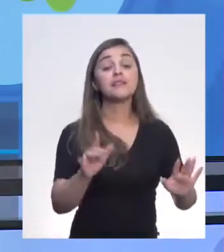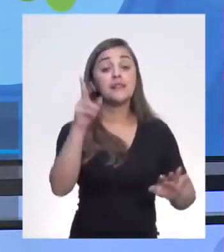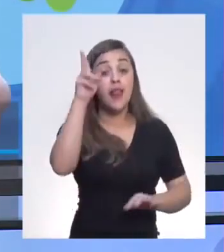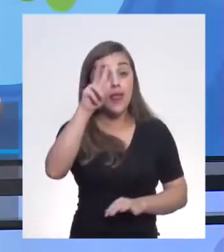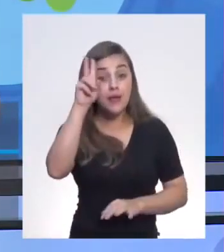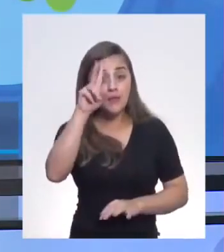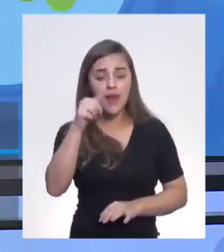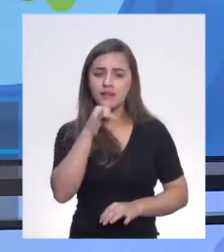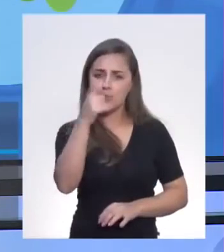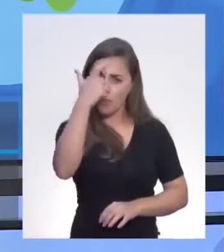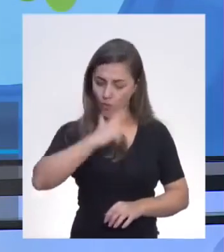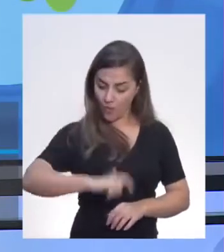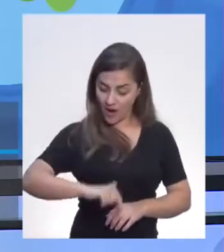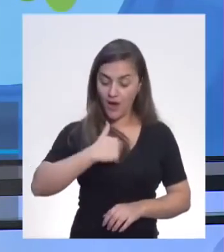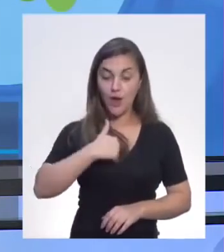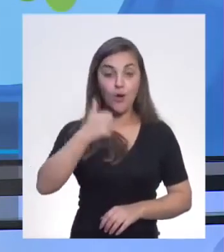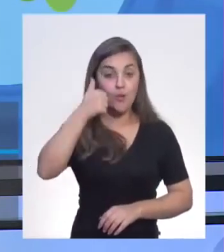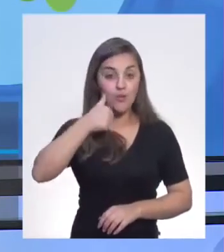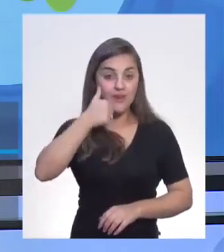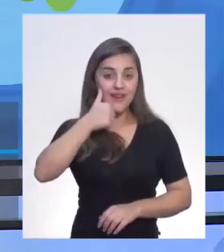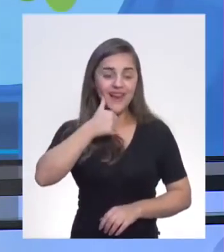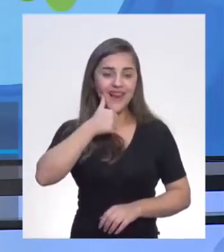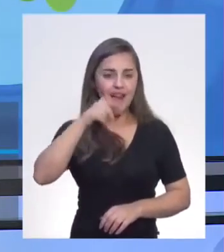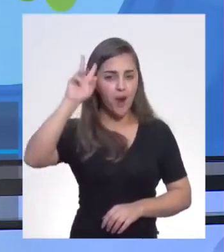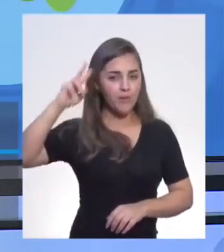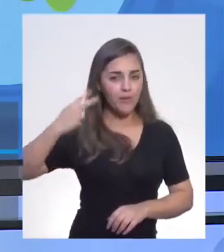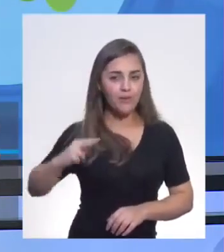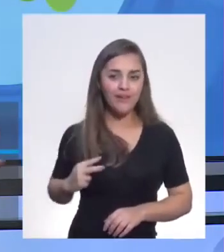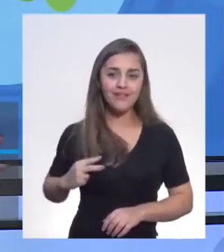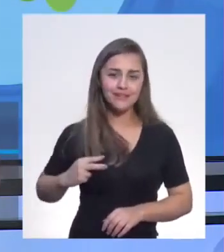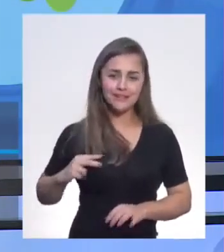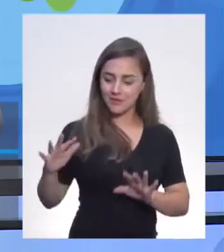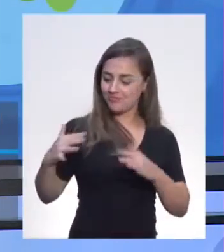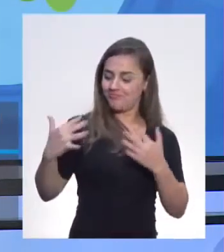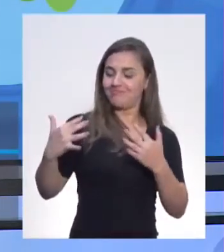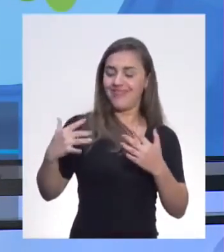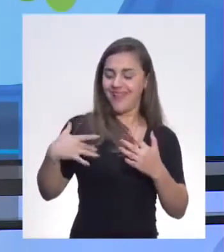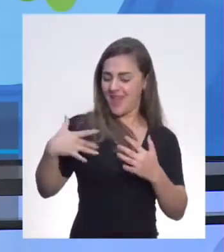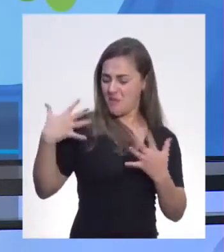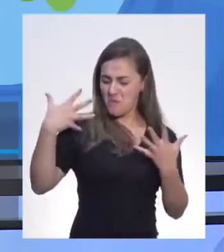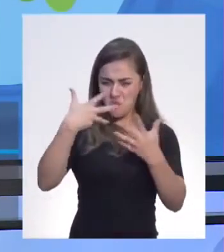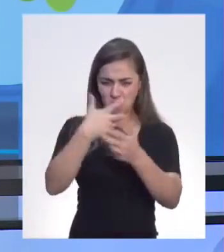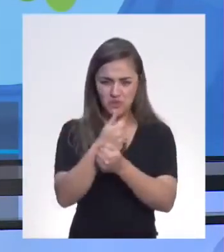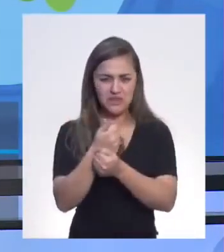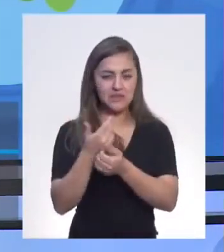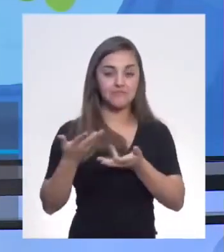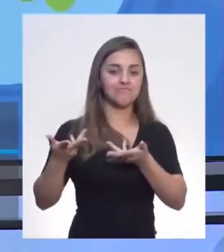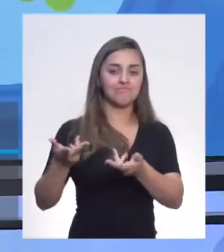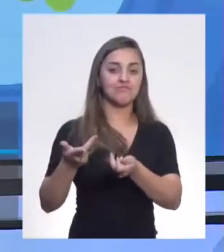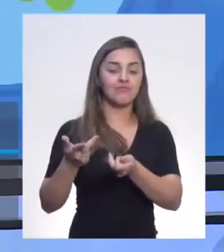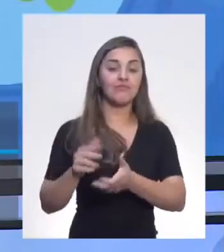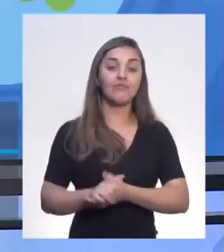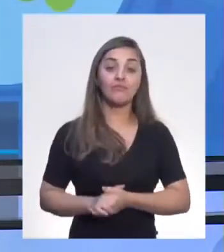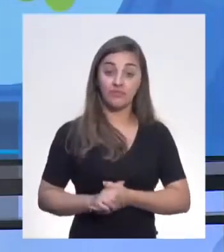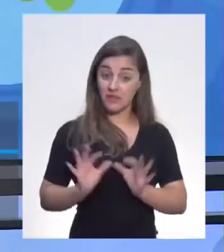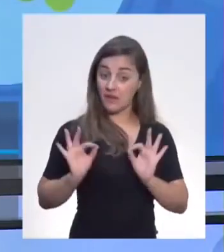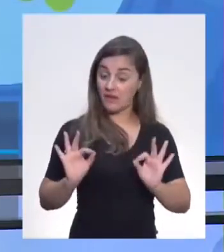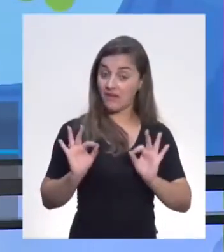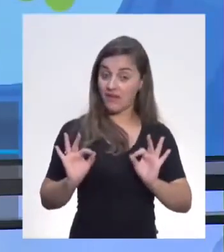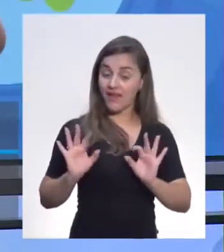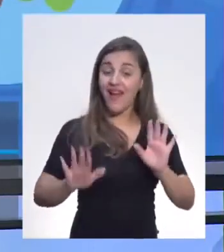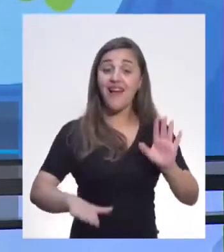uma mulher branca de dread, eu sou linda, eu sou estilosa, sou diferente. Uma mulher negra de dread, às vezes,